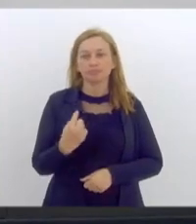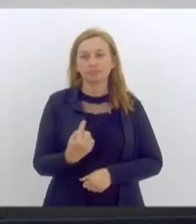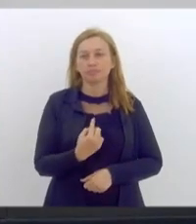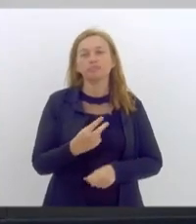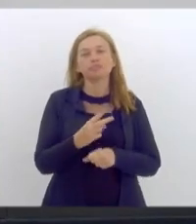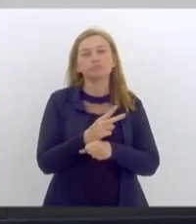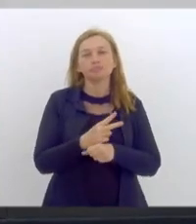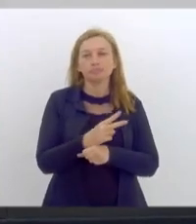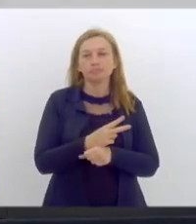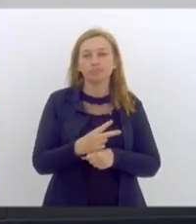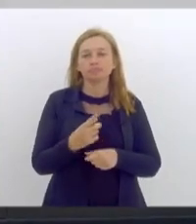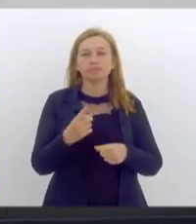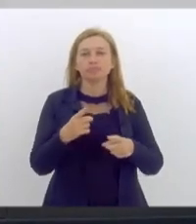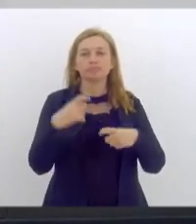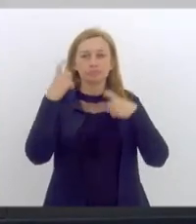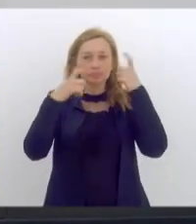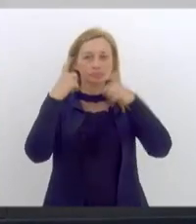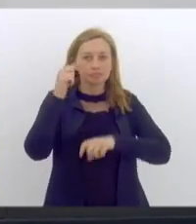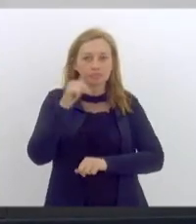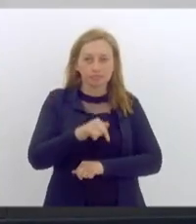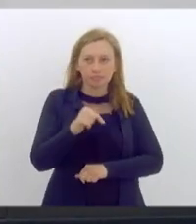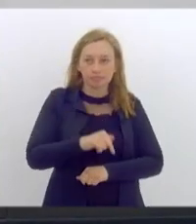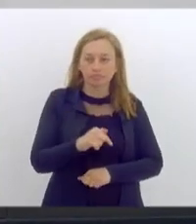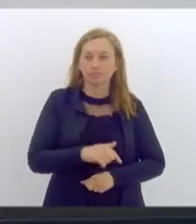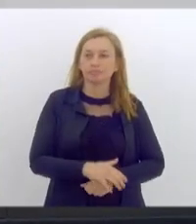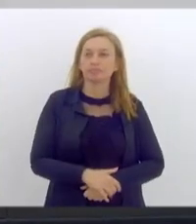é isso foi a preocupação aqui